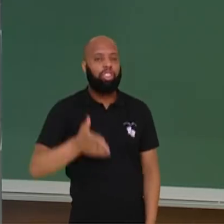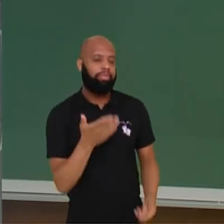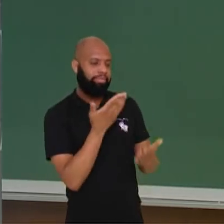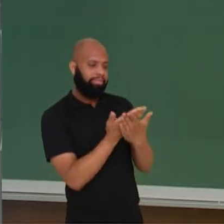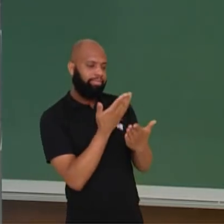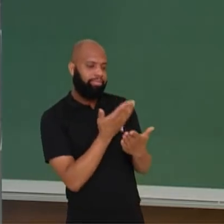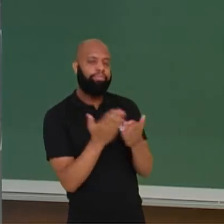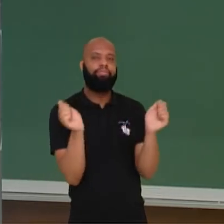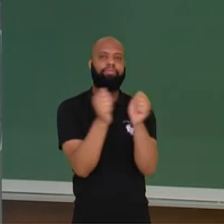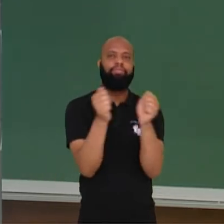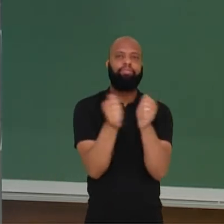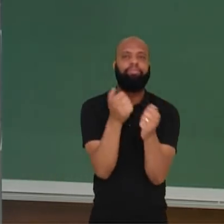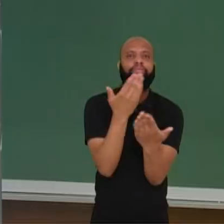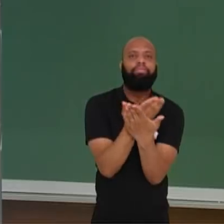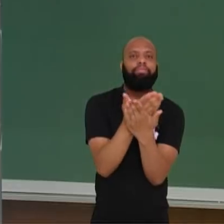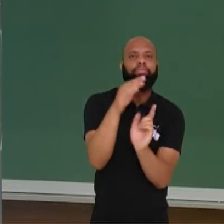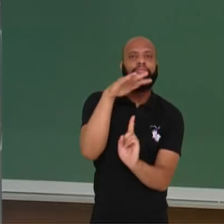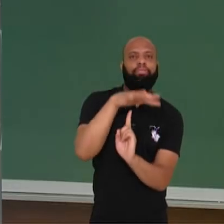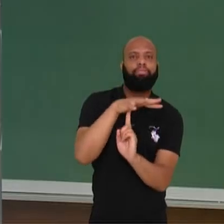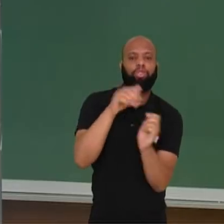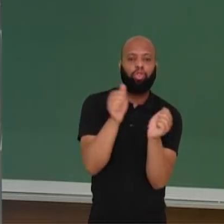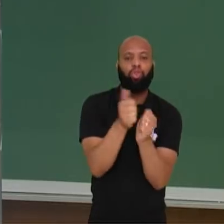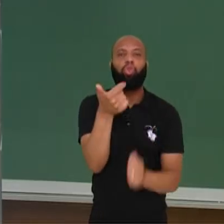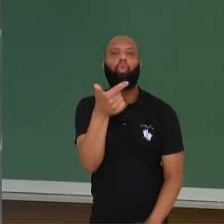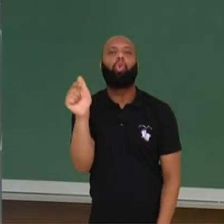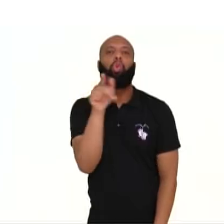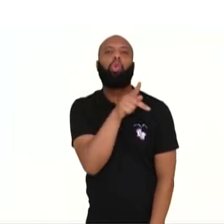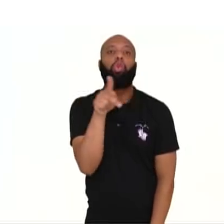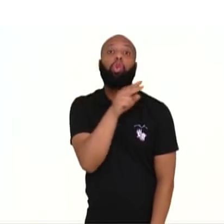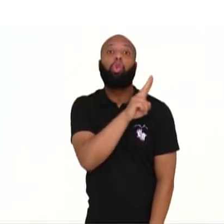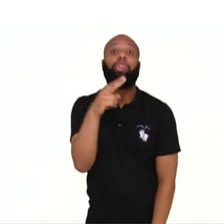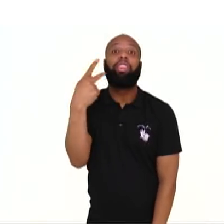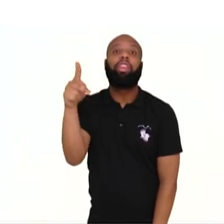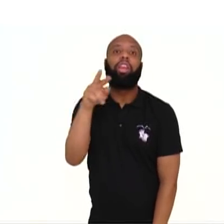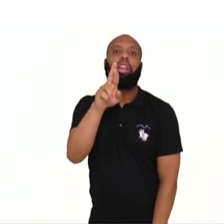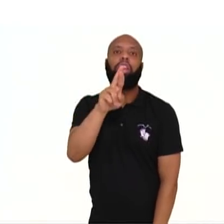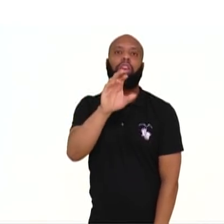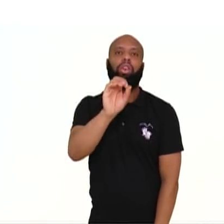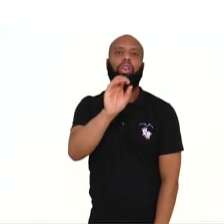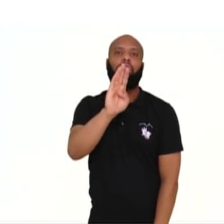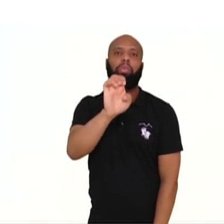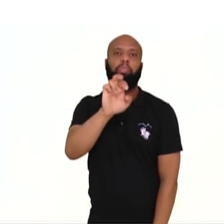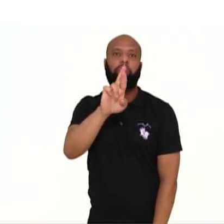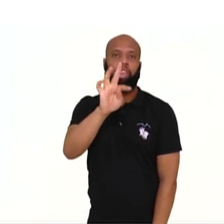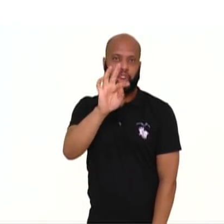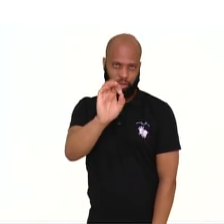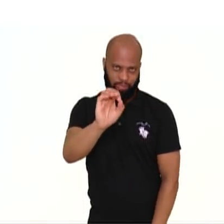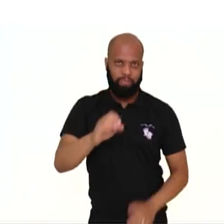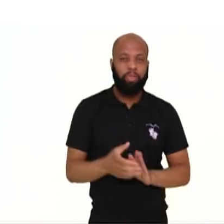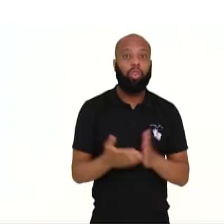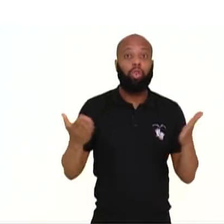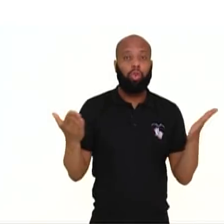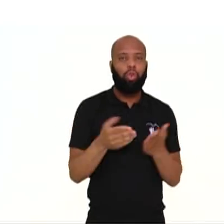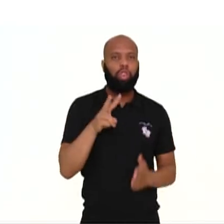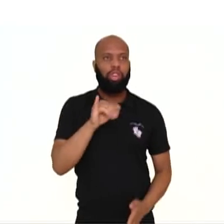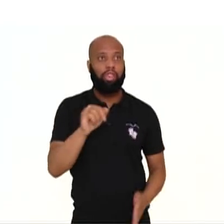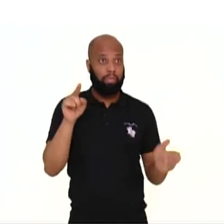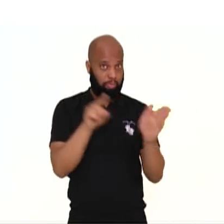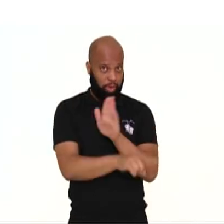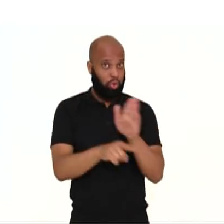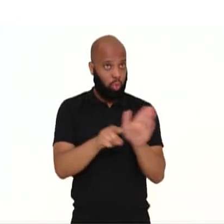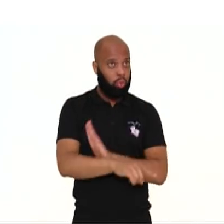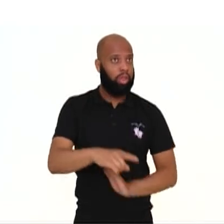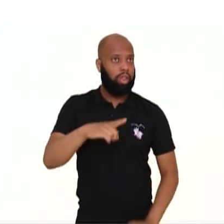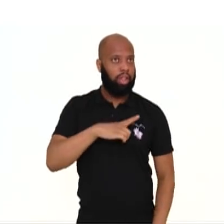visto no Aula Paraná com o professor Roberto, ok? Na aula de hoje, nós vamos fazer o seguinte. Vamos retomar com um quiz